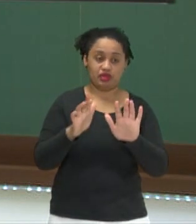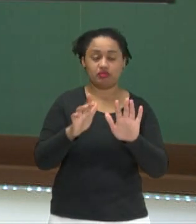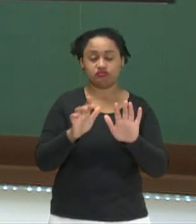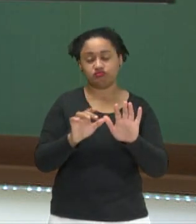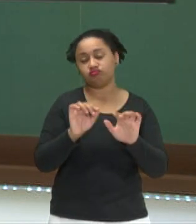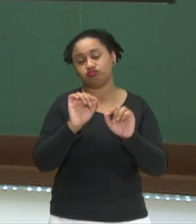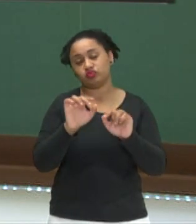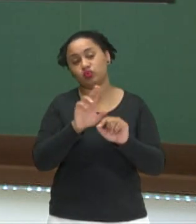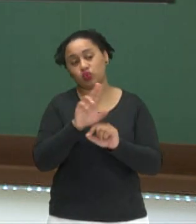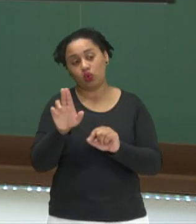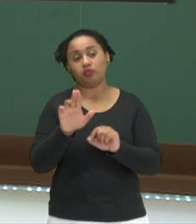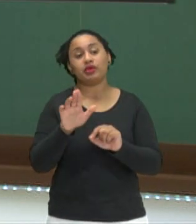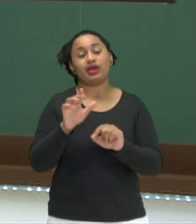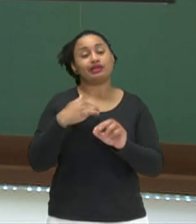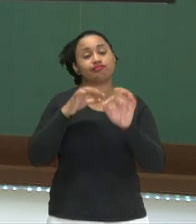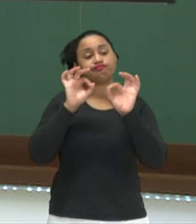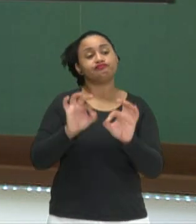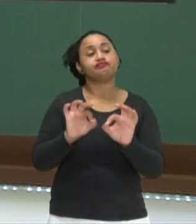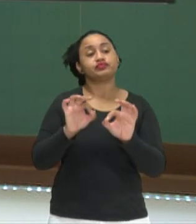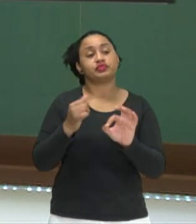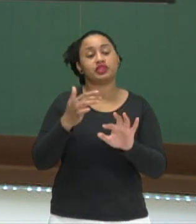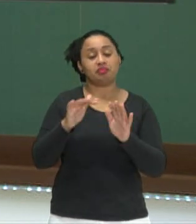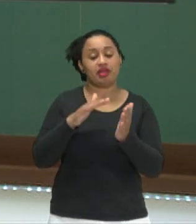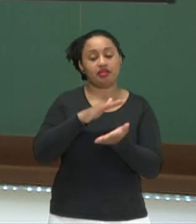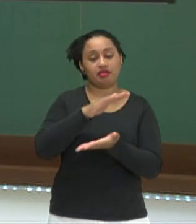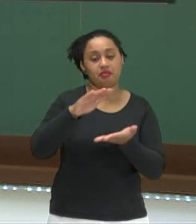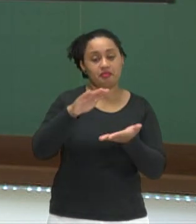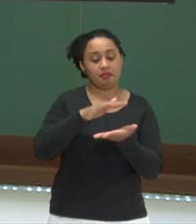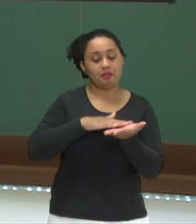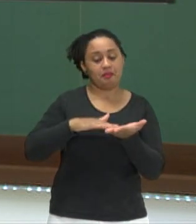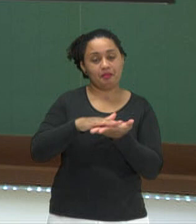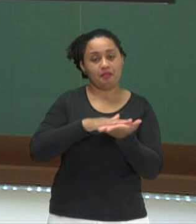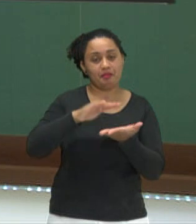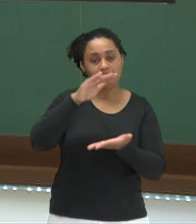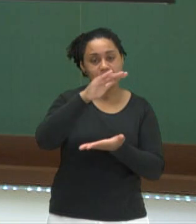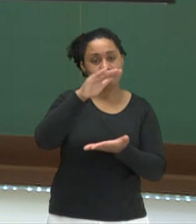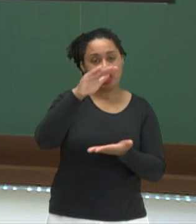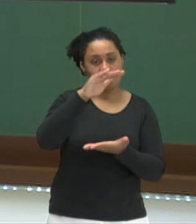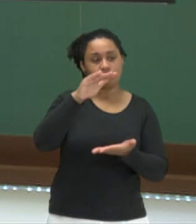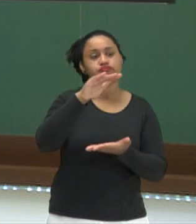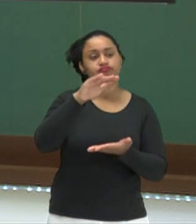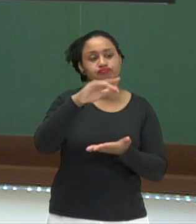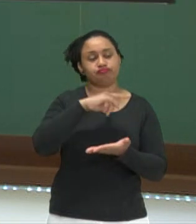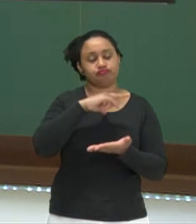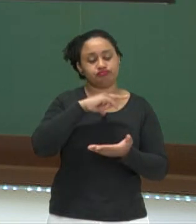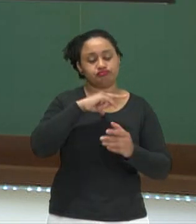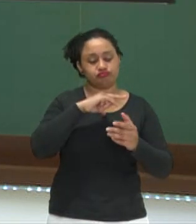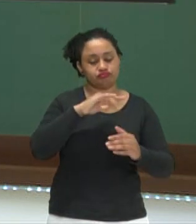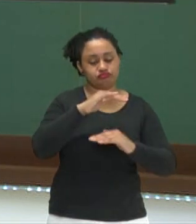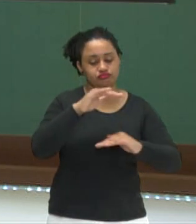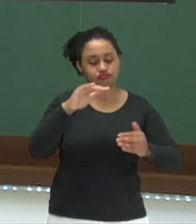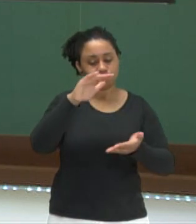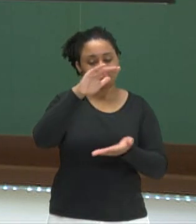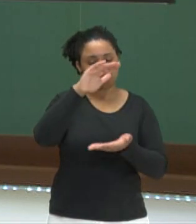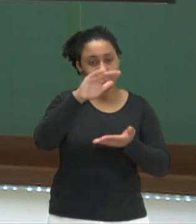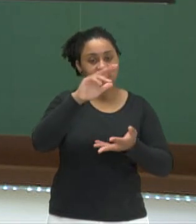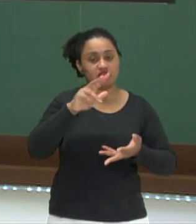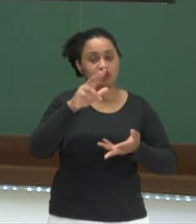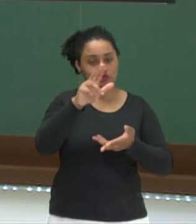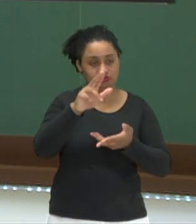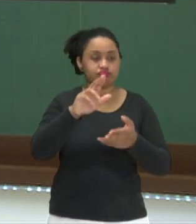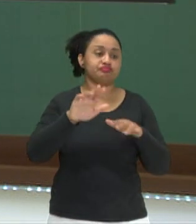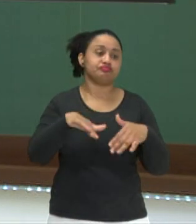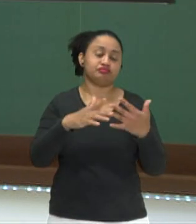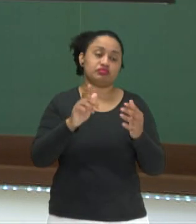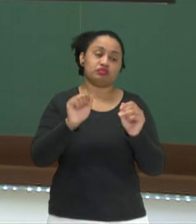do prisma, exatamente em relação às suas bases, aqueles que nós temos as duas faces iguais.